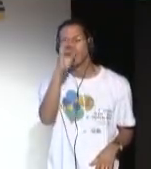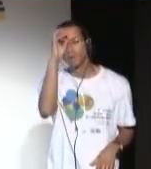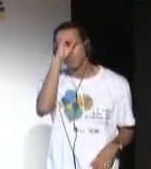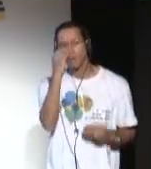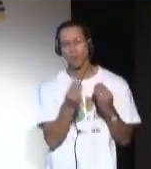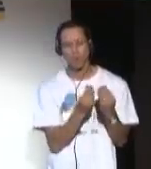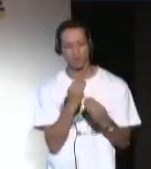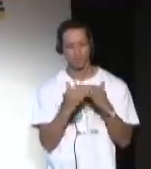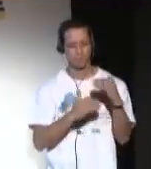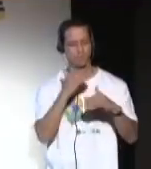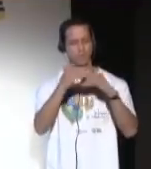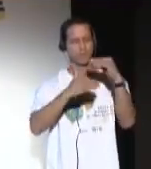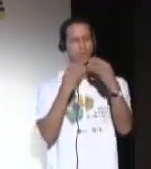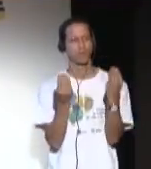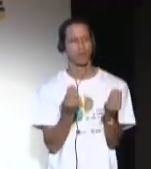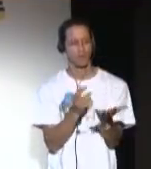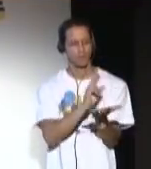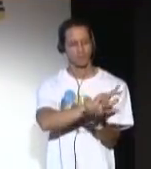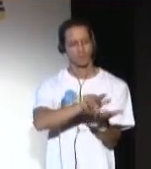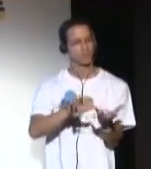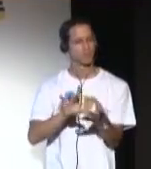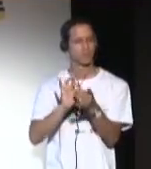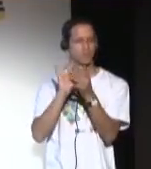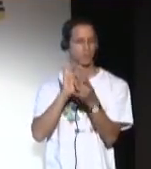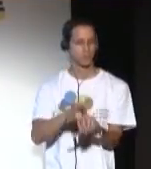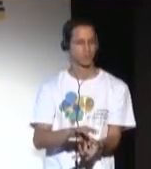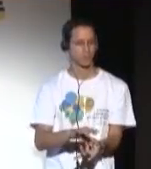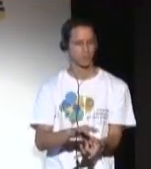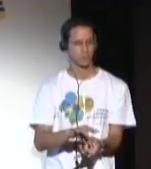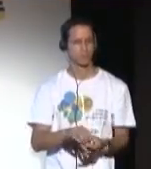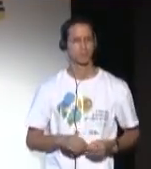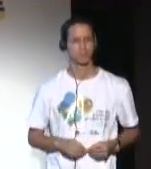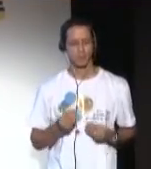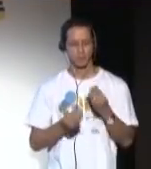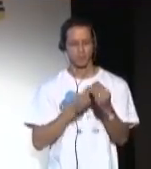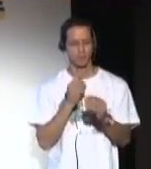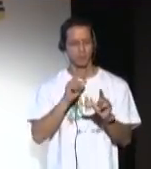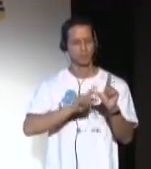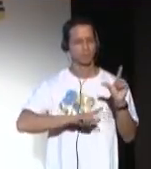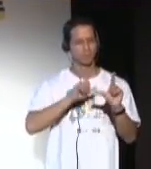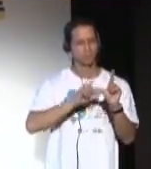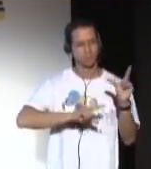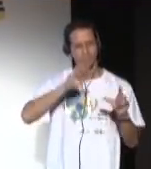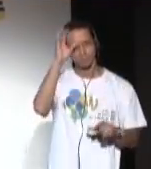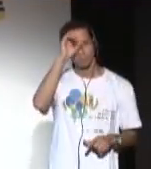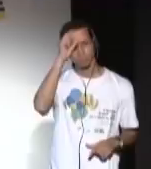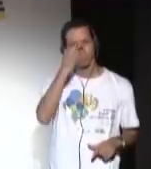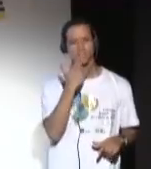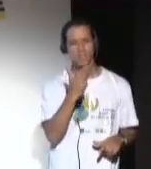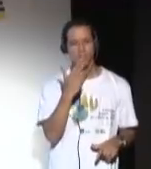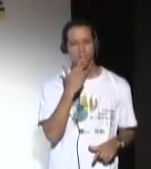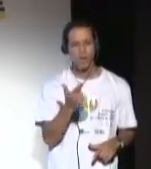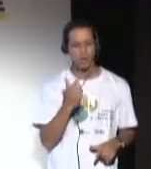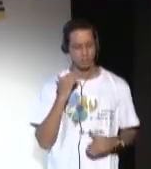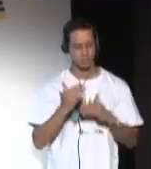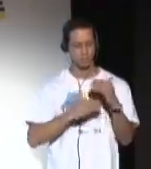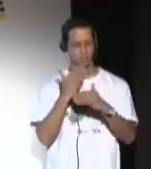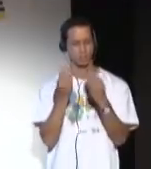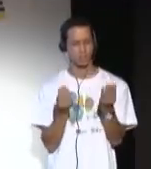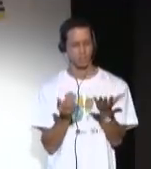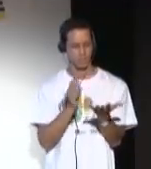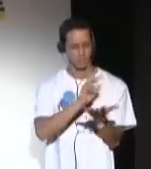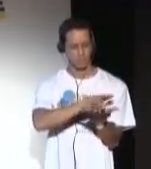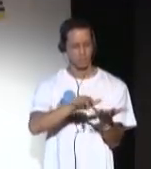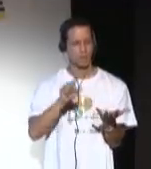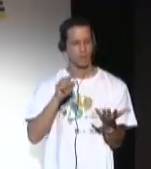elas se desenvolvem nos diferentes contextos e como que o letramento e a linguagem se desenvolvem, porque esses são os pontos